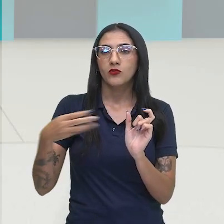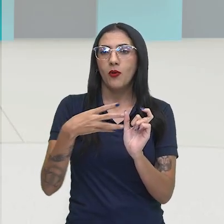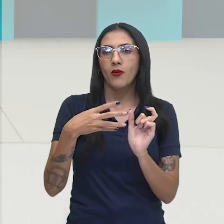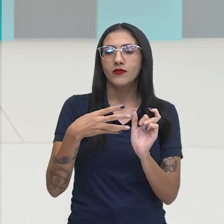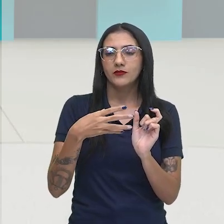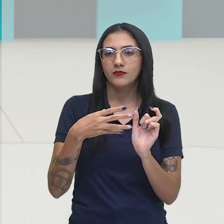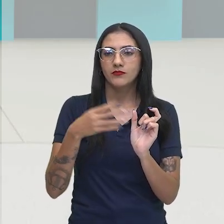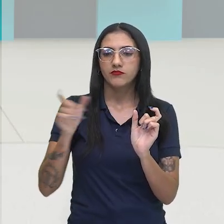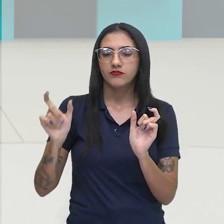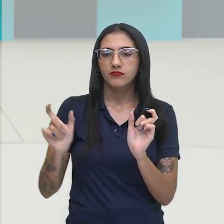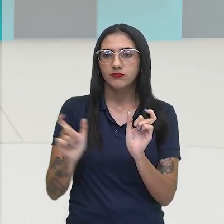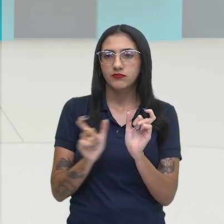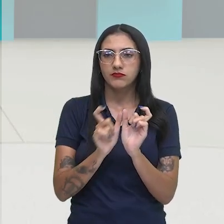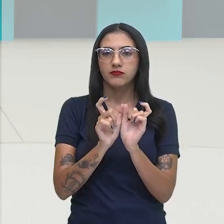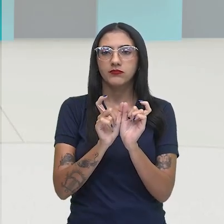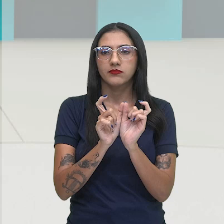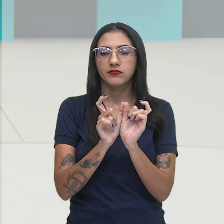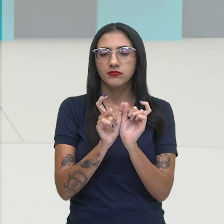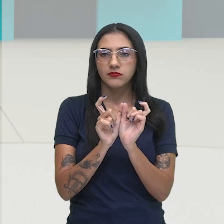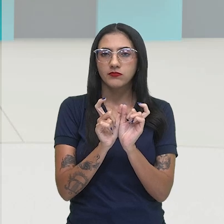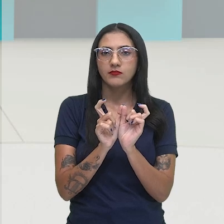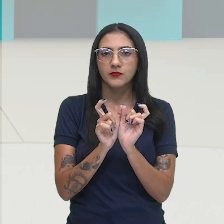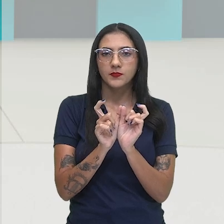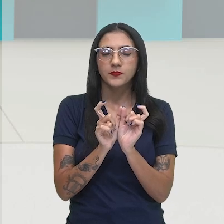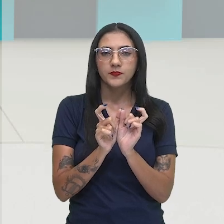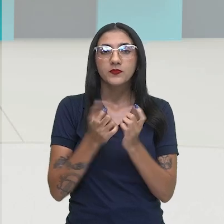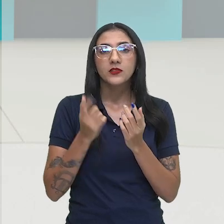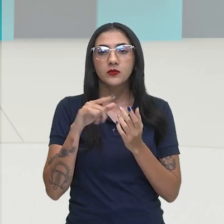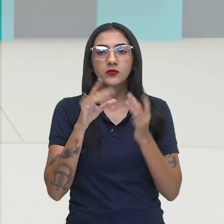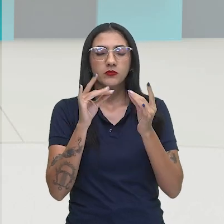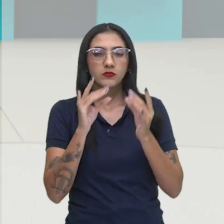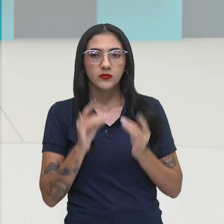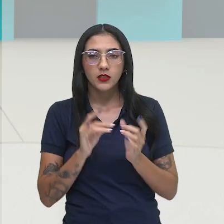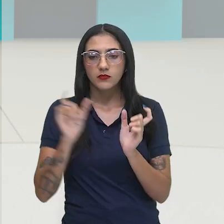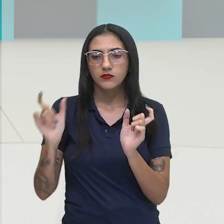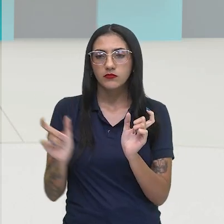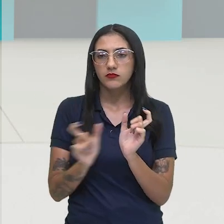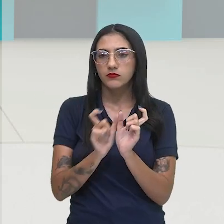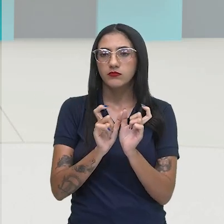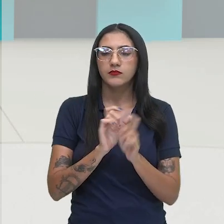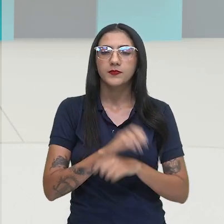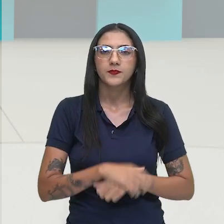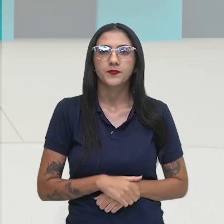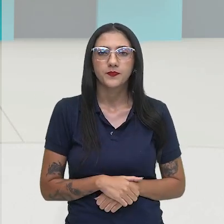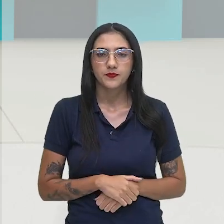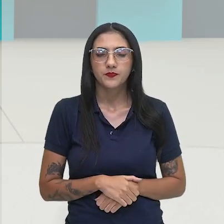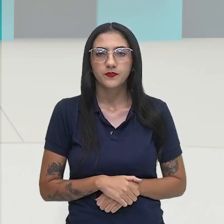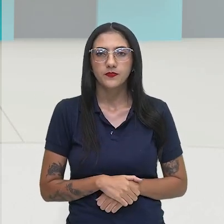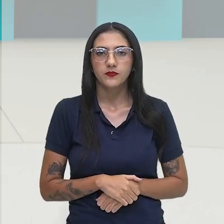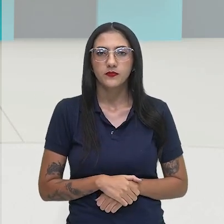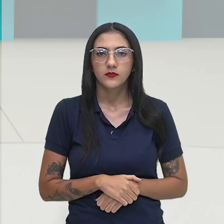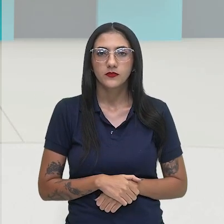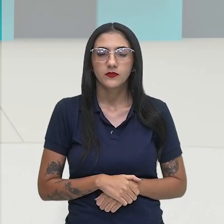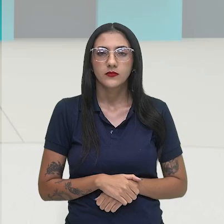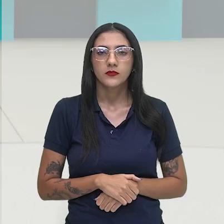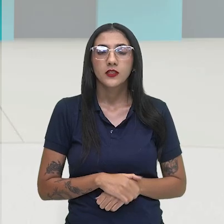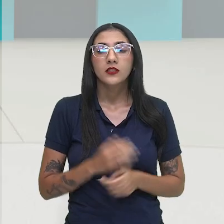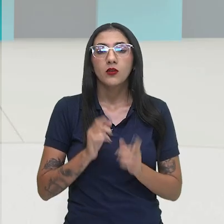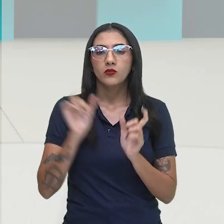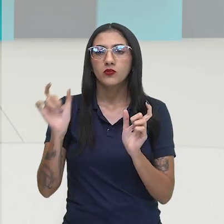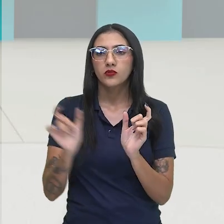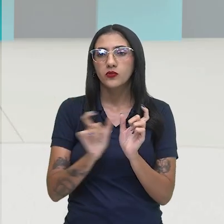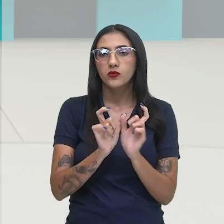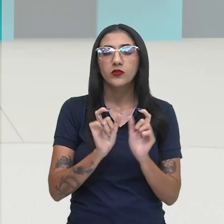que eu vou acrescentar ao final de uma outra palavra, tá? Então, a definição de sufixo é essa. Quando eu falo de sufixos, eu estou falando